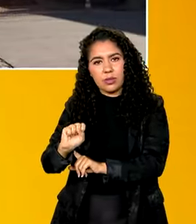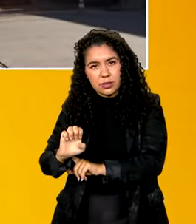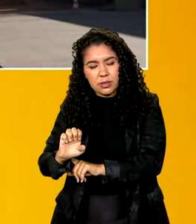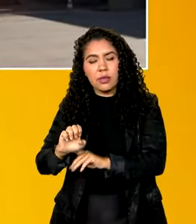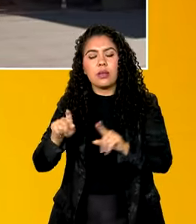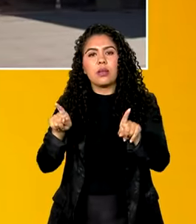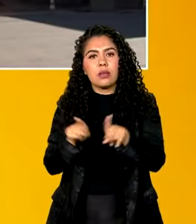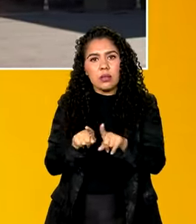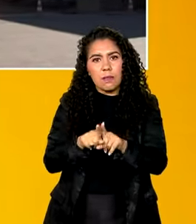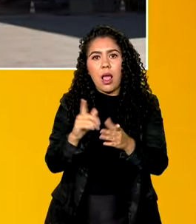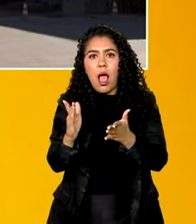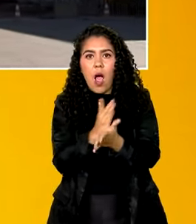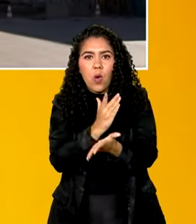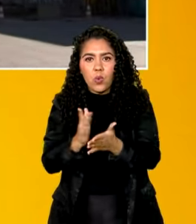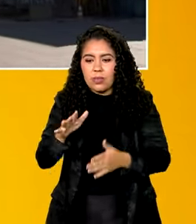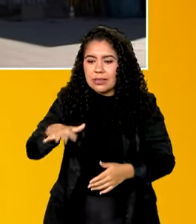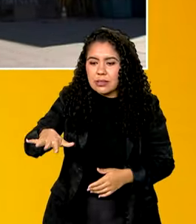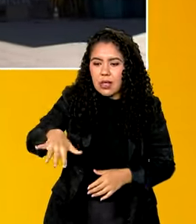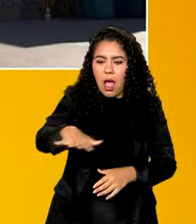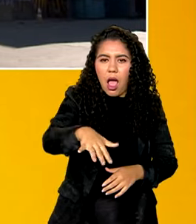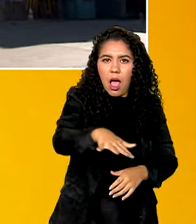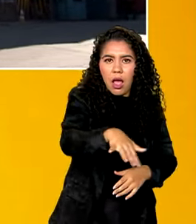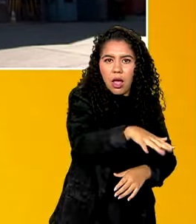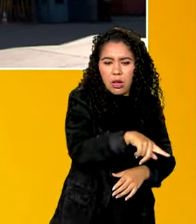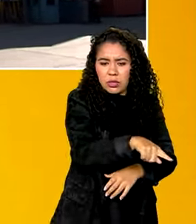de alguns setores, esses